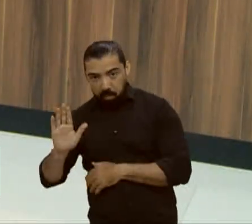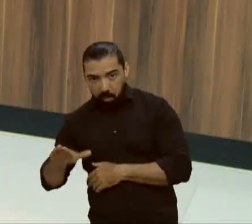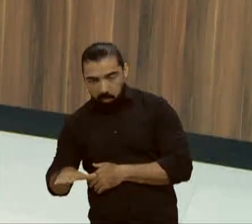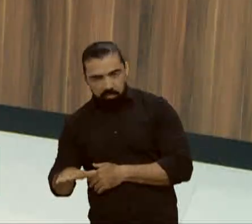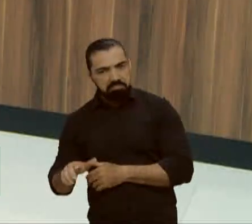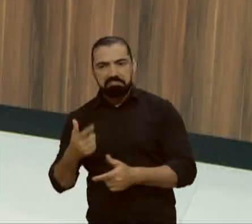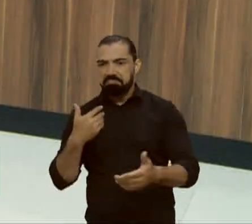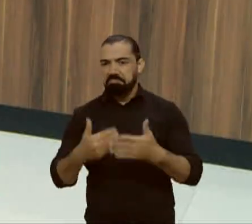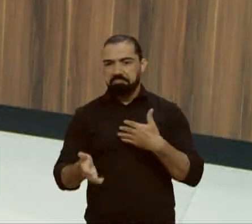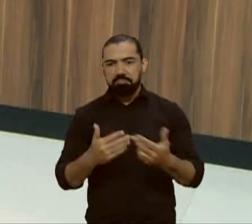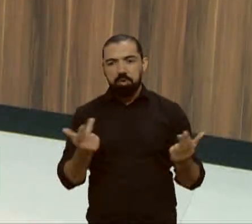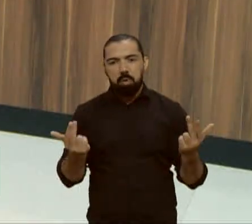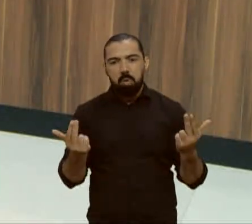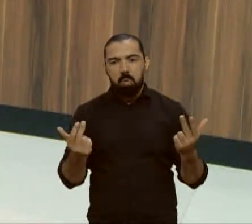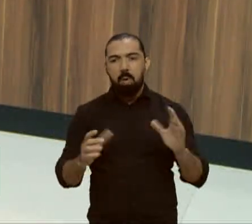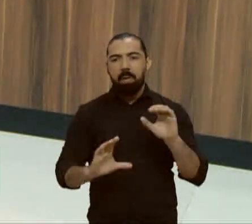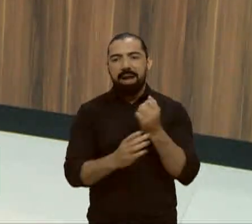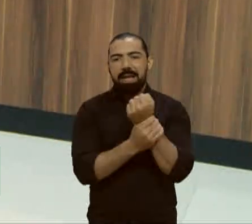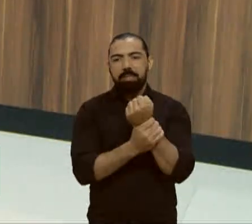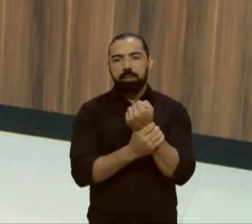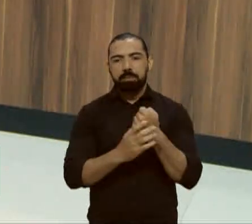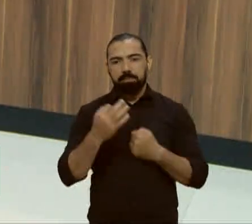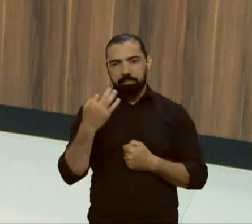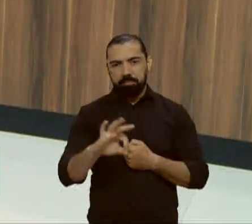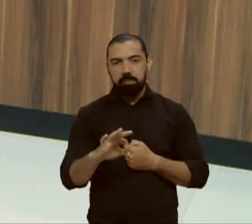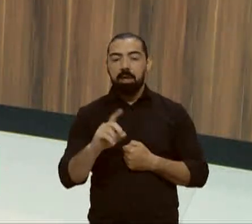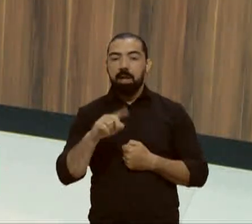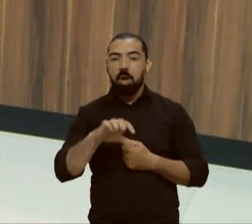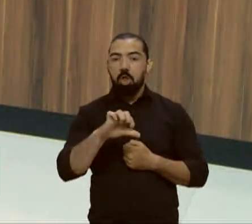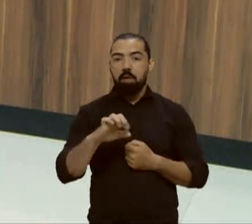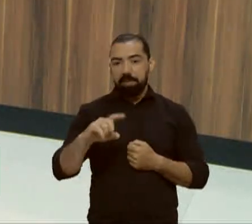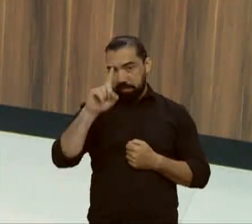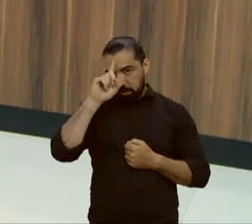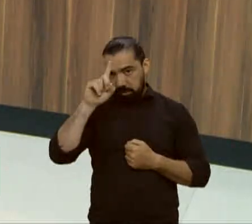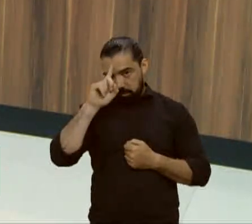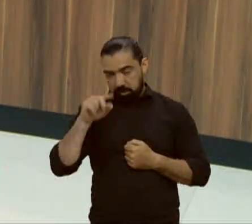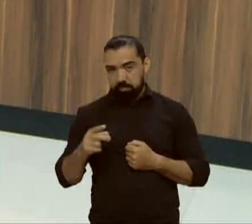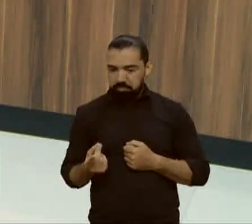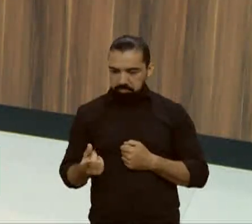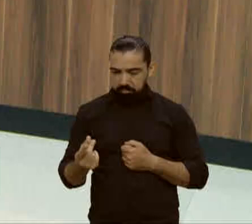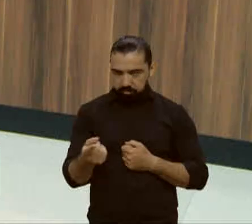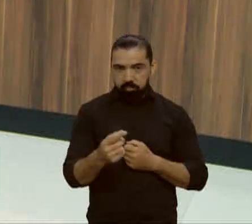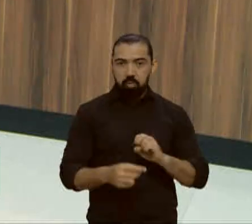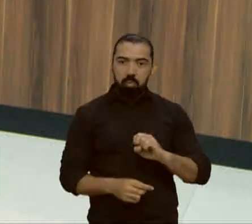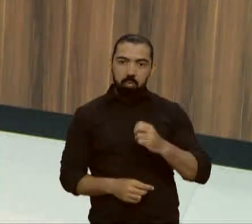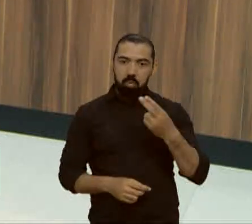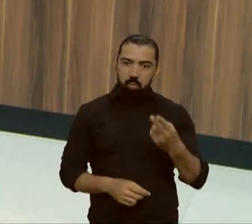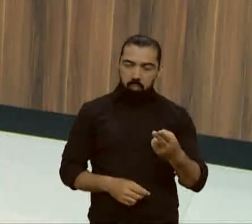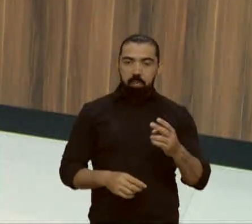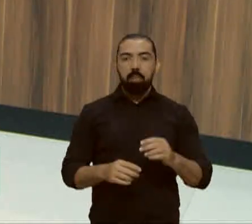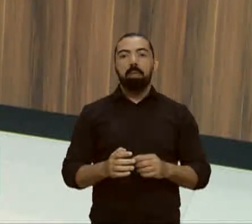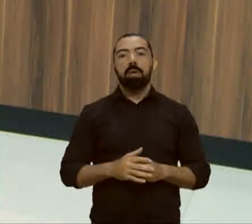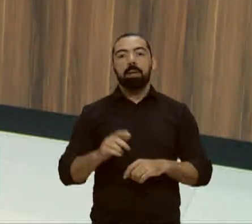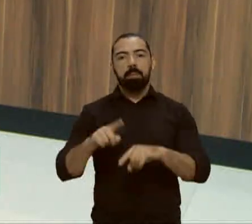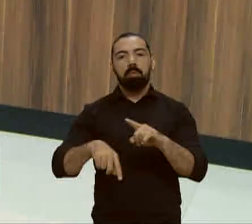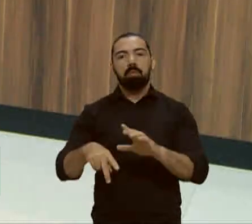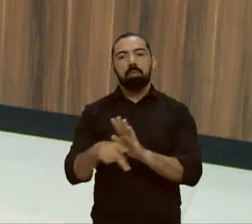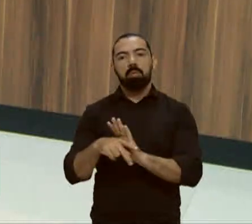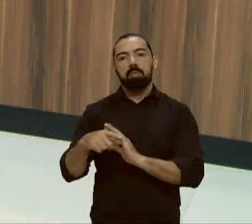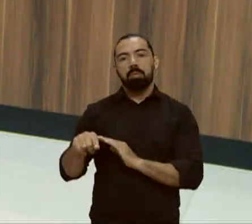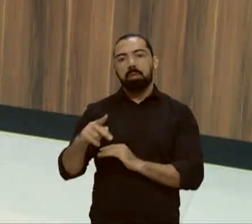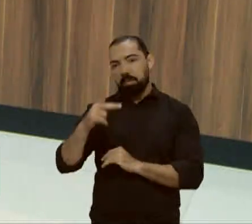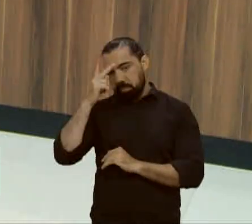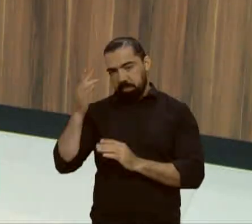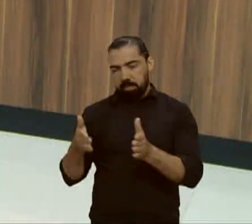aqui colocou, né, o Elias? A garantia legal, 90 dias para produtos duráveis, né? E que geralmente são os produtos procurados